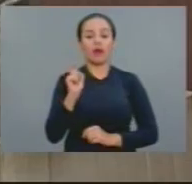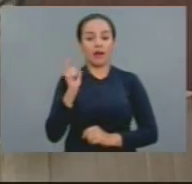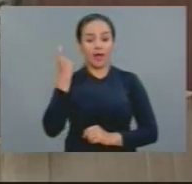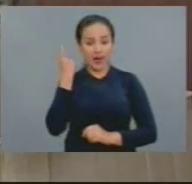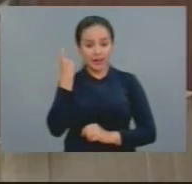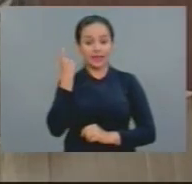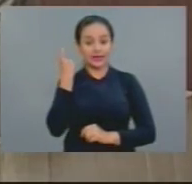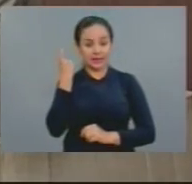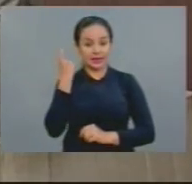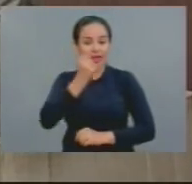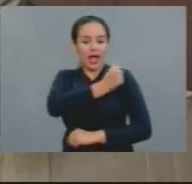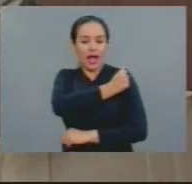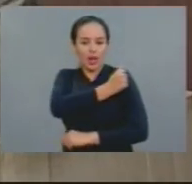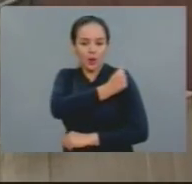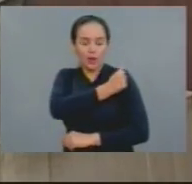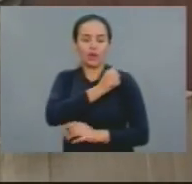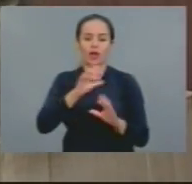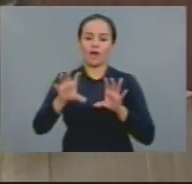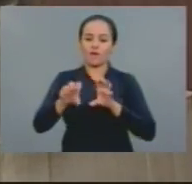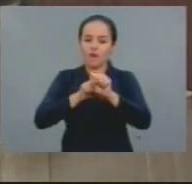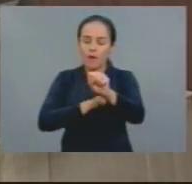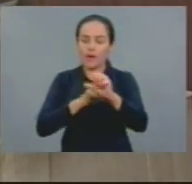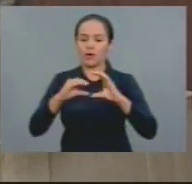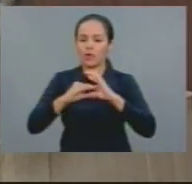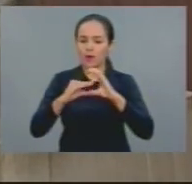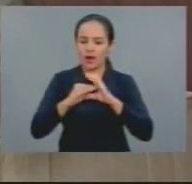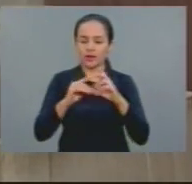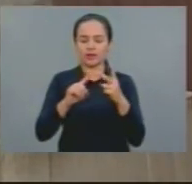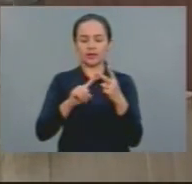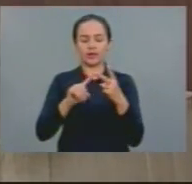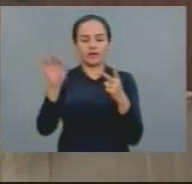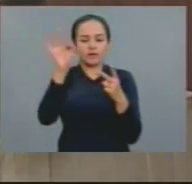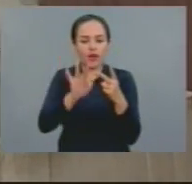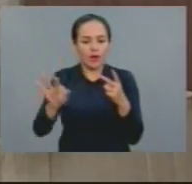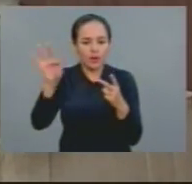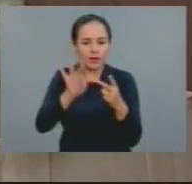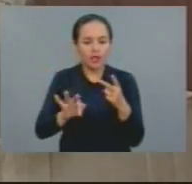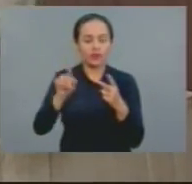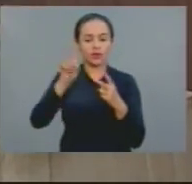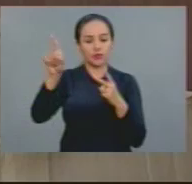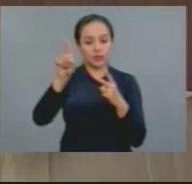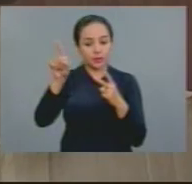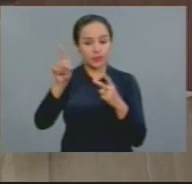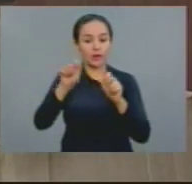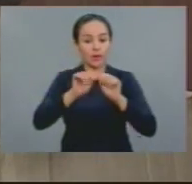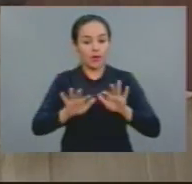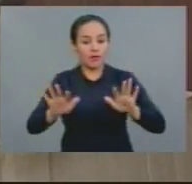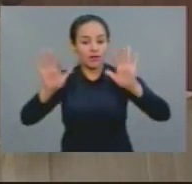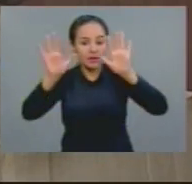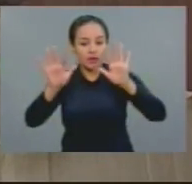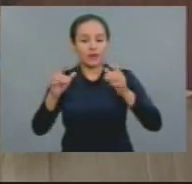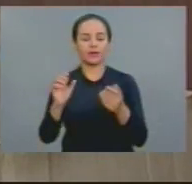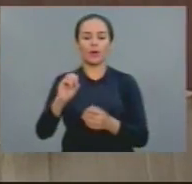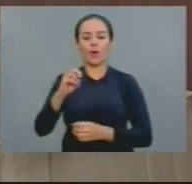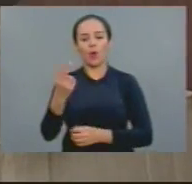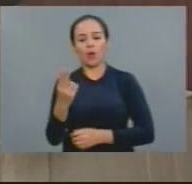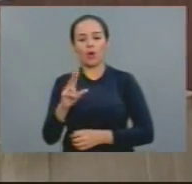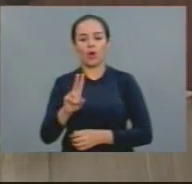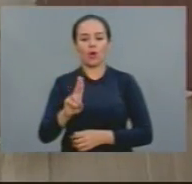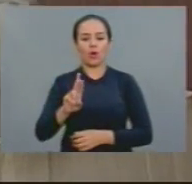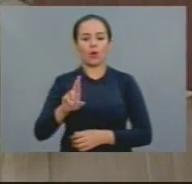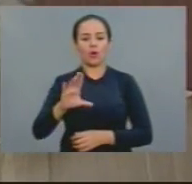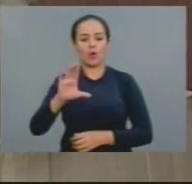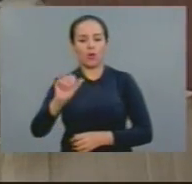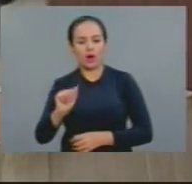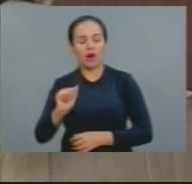formado pela UES, pela UVA, pela URCA, lá estudou. Portanto, ela é fundamental para